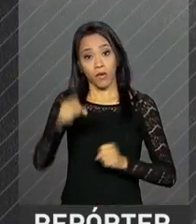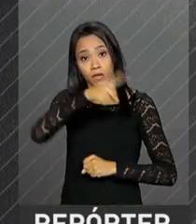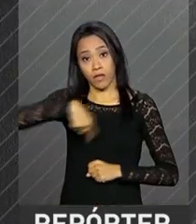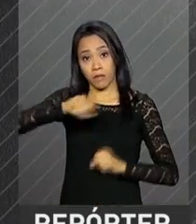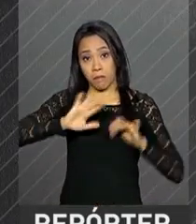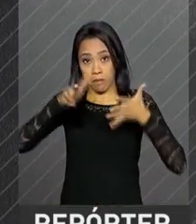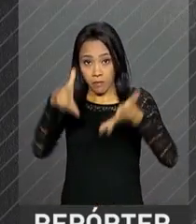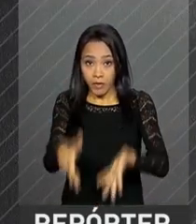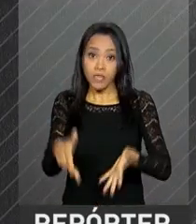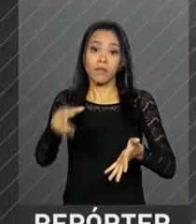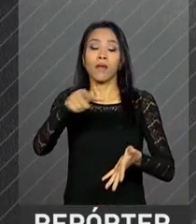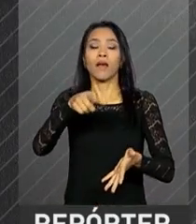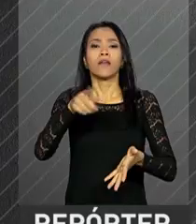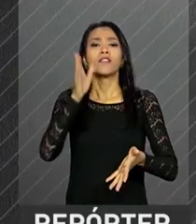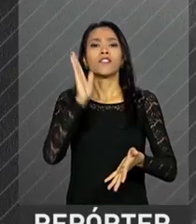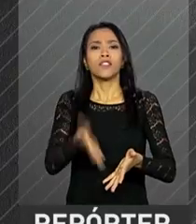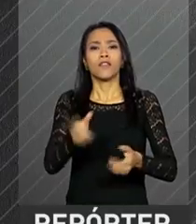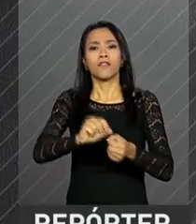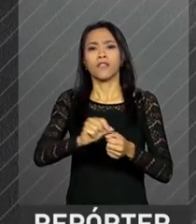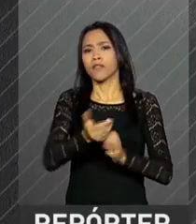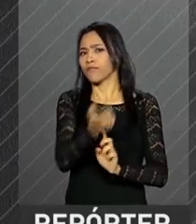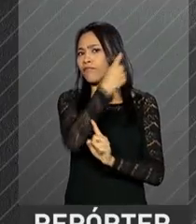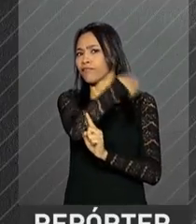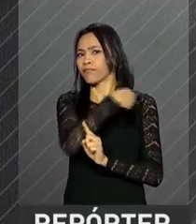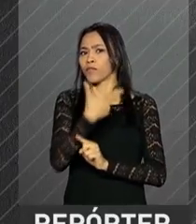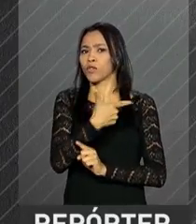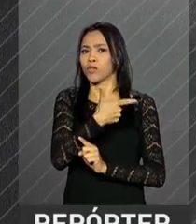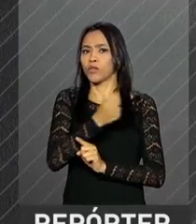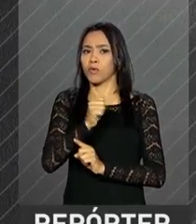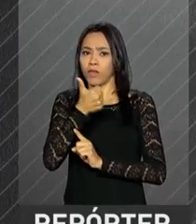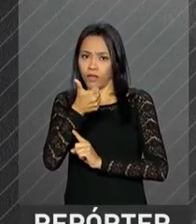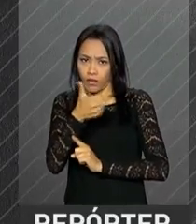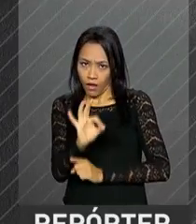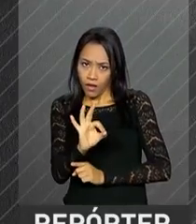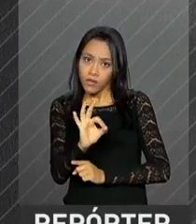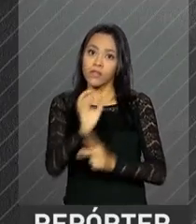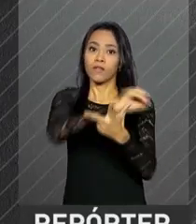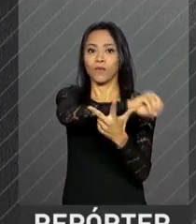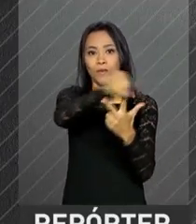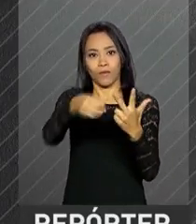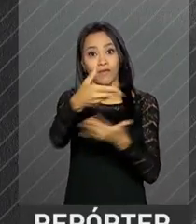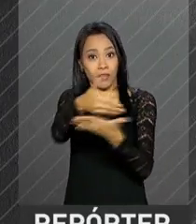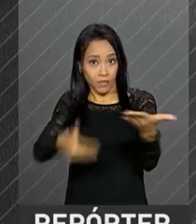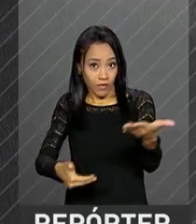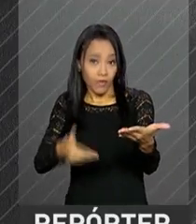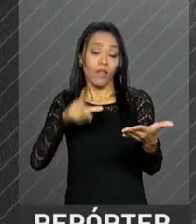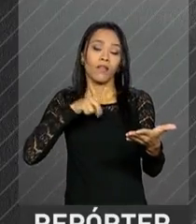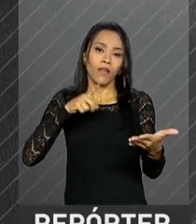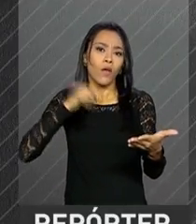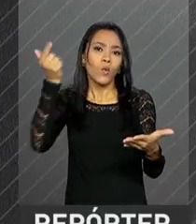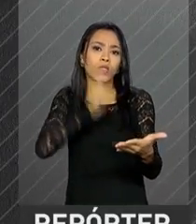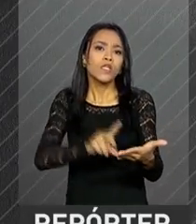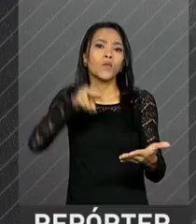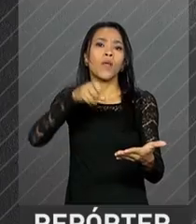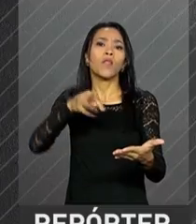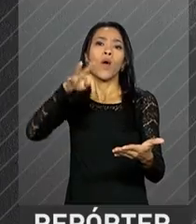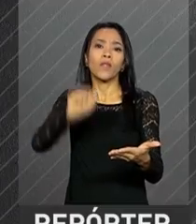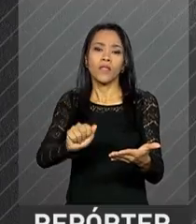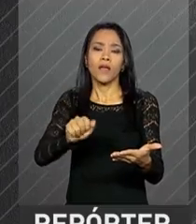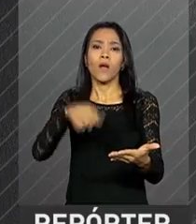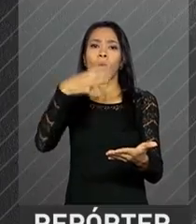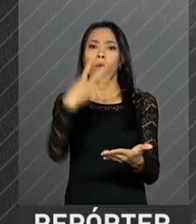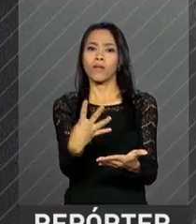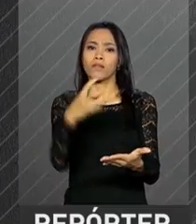estudantes que fizeram a partir de 2010 o exame Nacional doensino médio tenham conseguido nota mínima